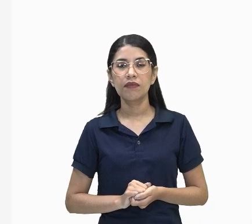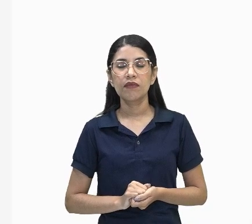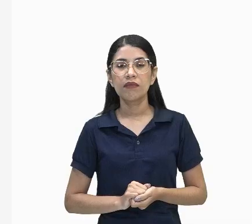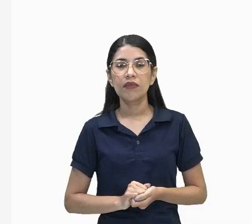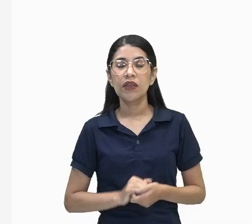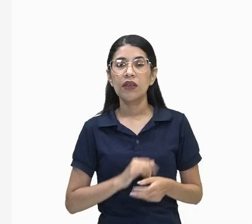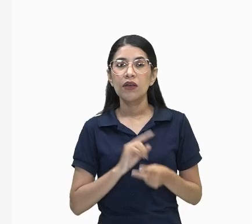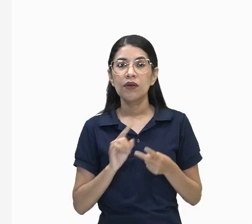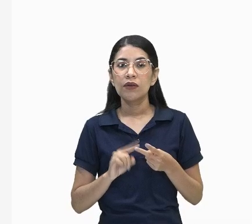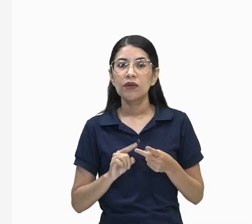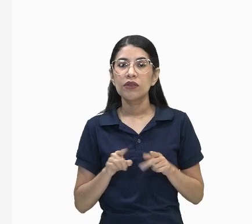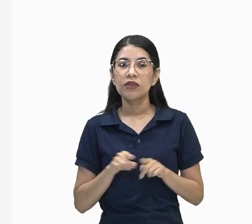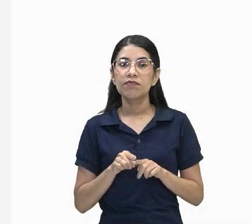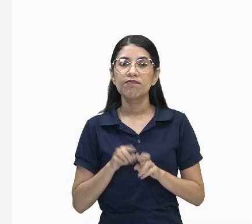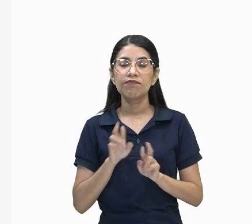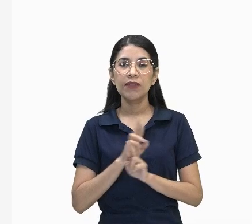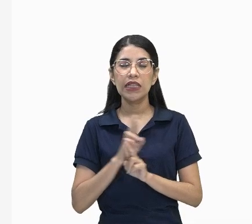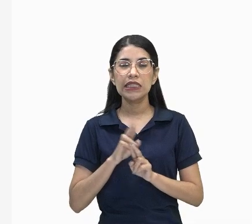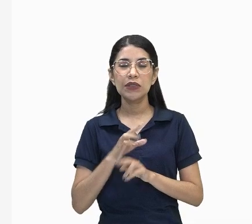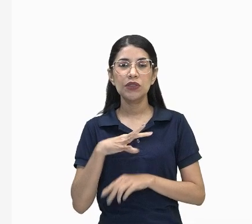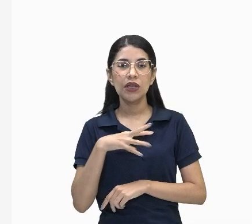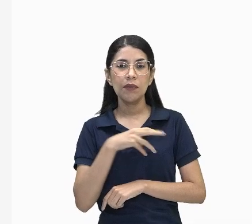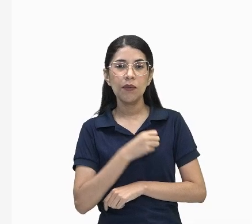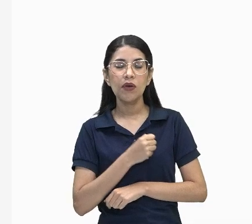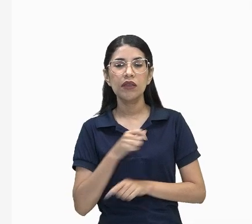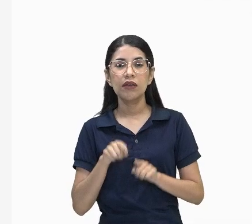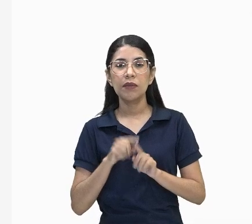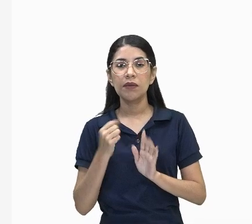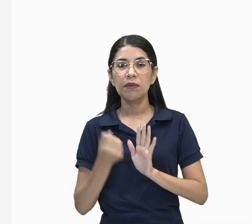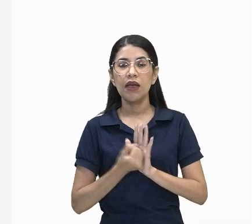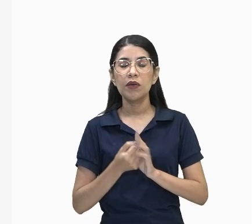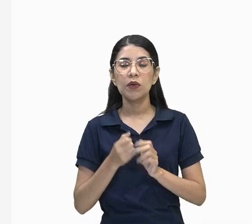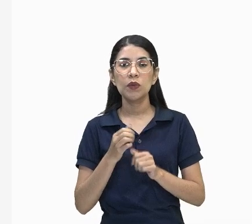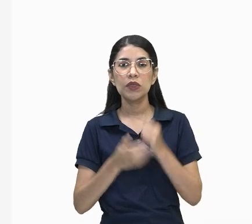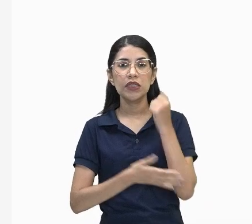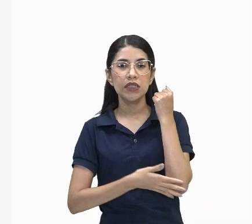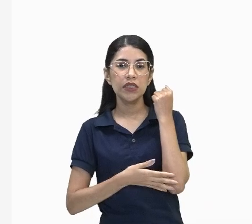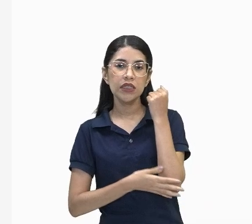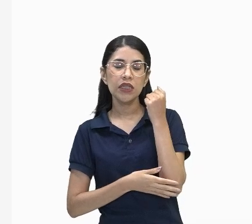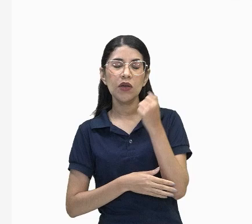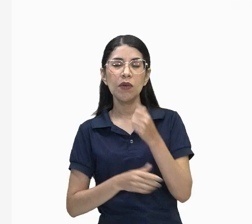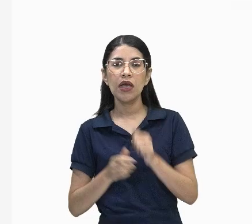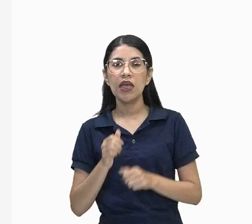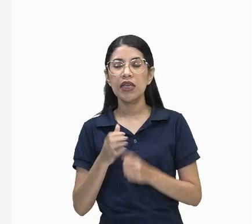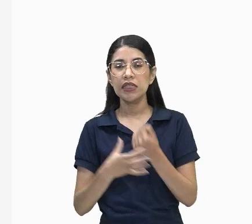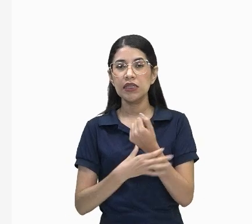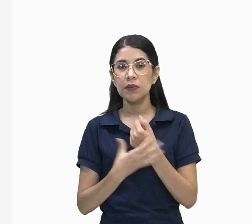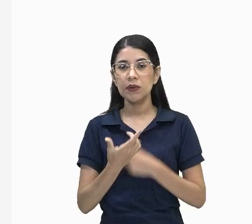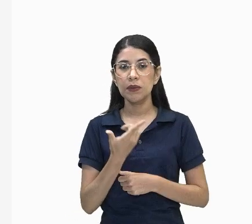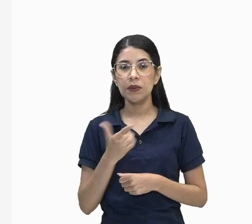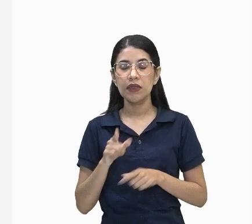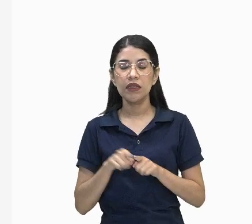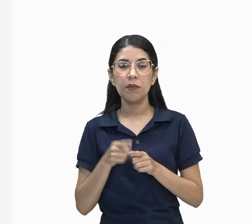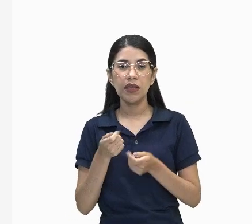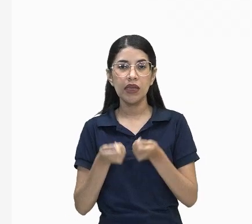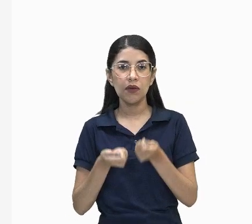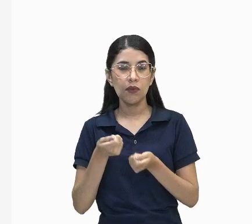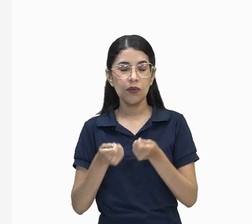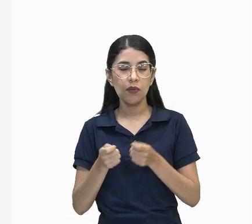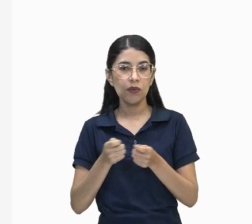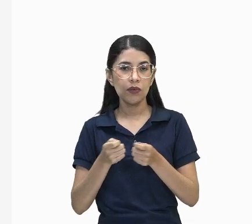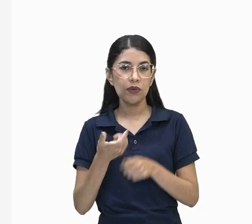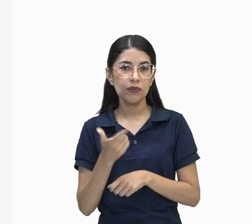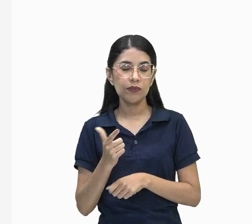nós temos as relações amorosas que são marcadas por ciúmes, insegurança e desequilíbrio.